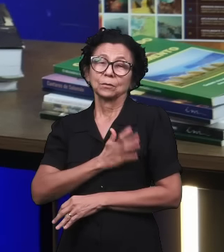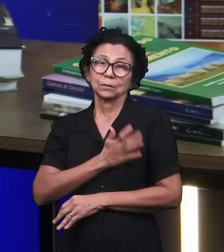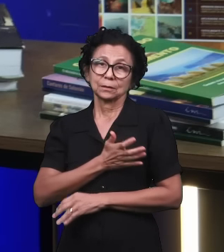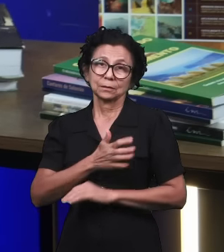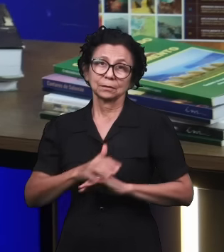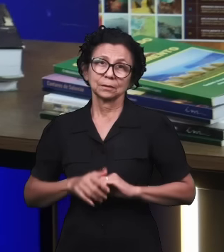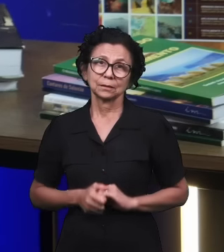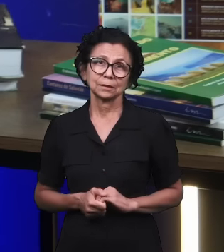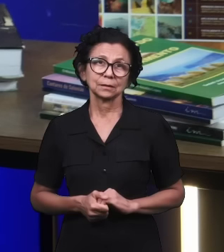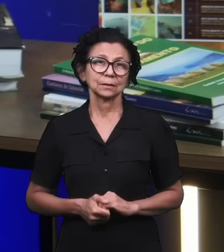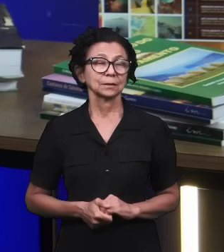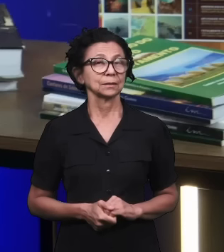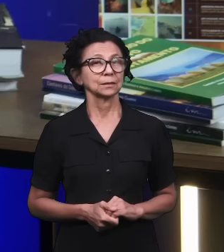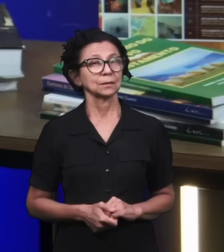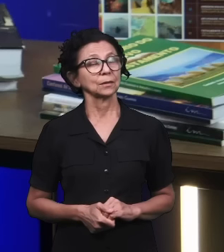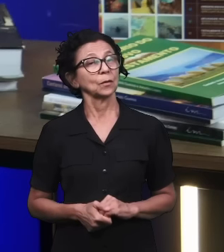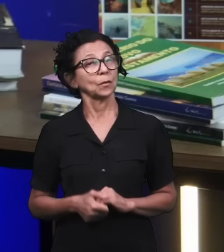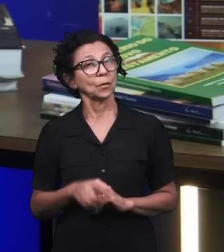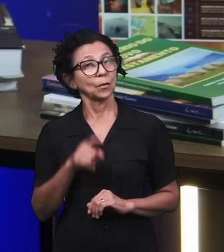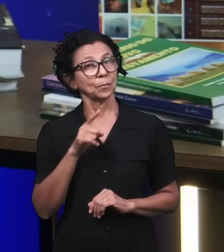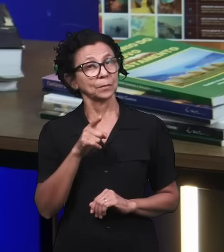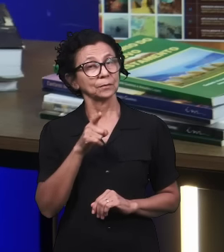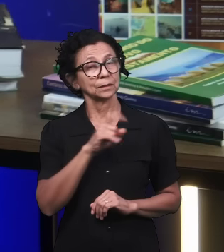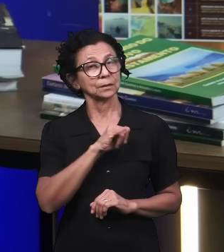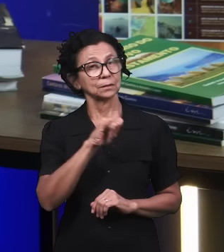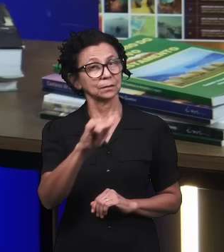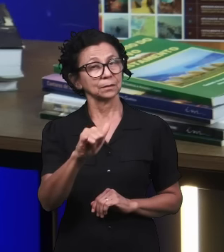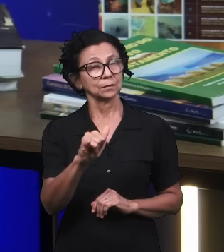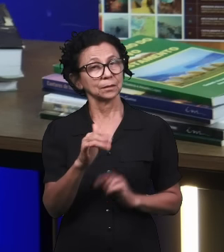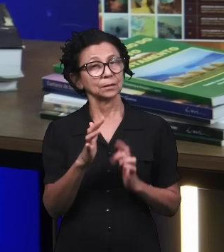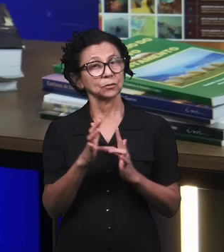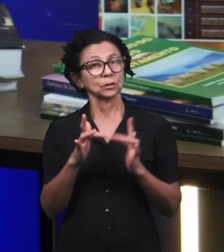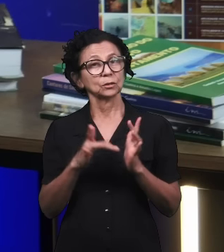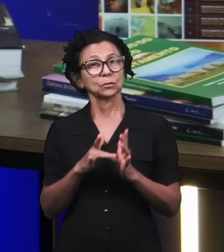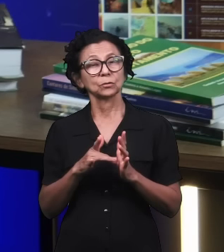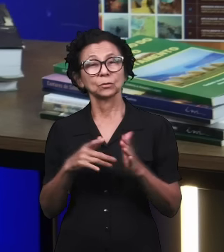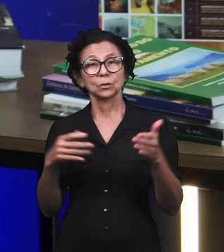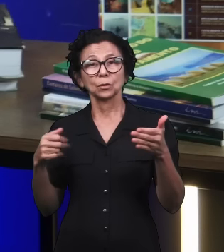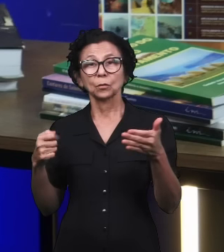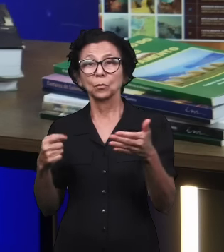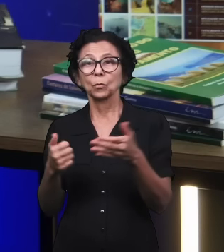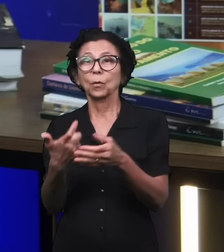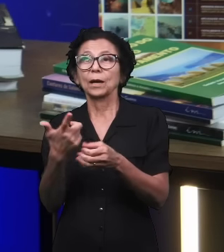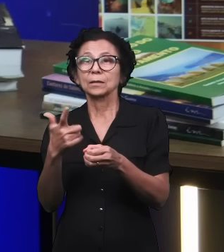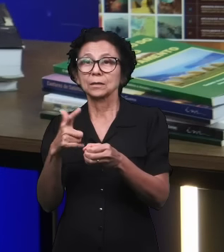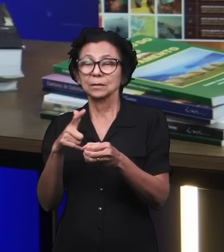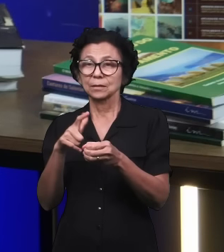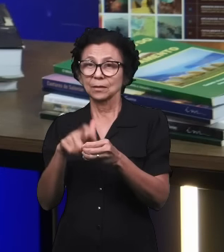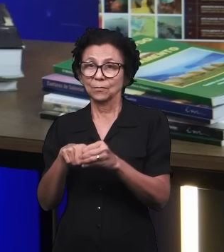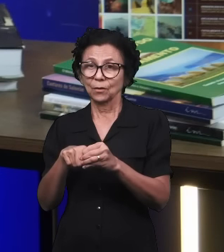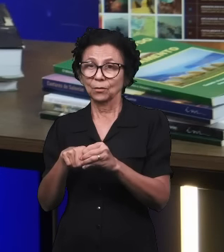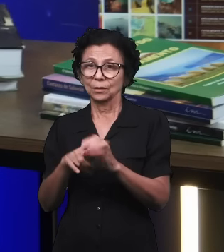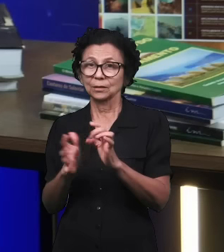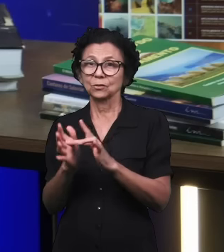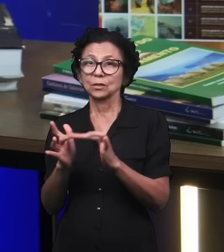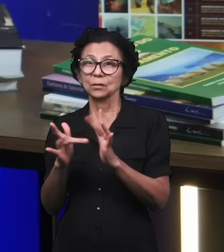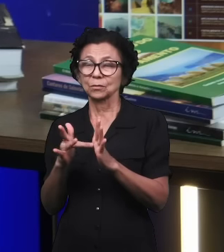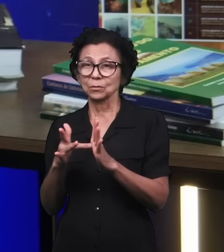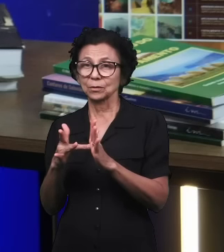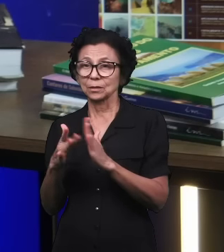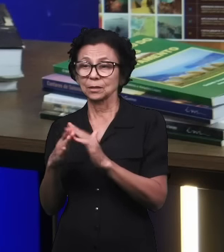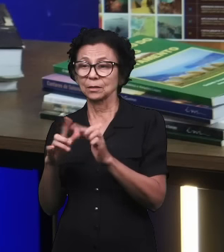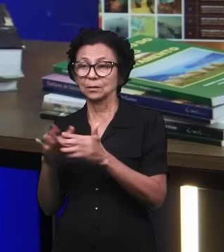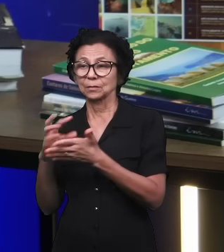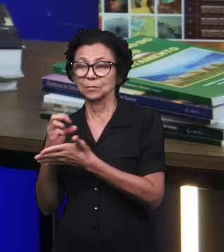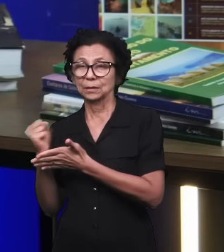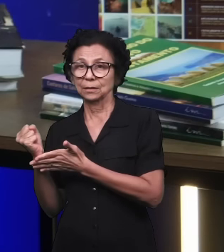chegado o reino dos céus, né? Jesus, ele vai voltar, né? Maranata significa, ora vem Senhor Jesus, né?